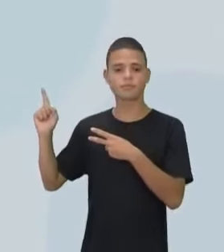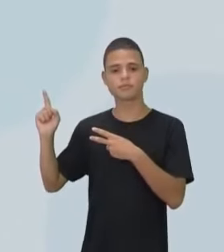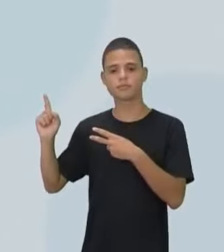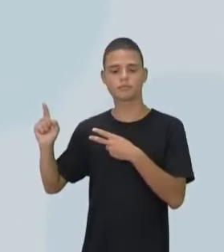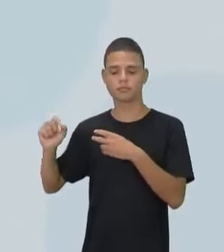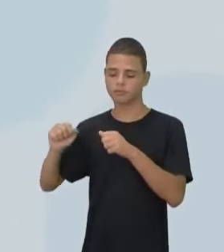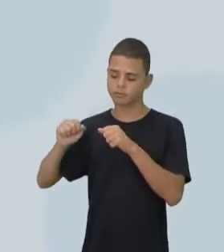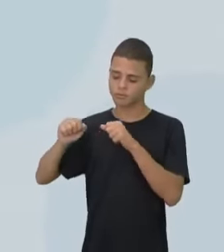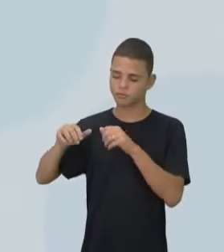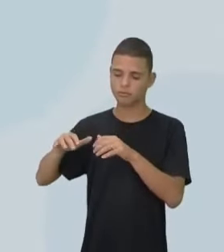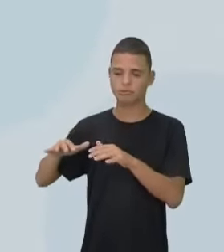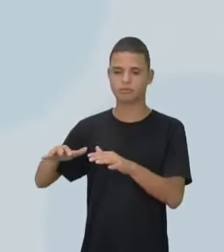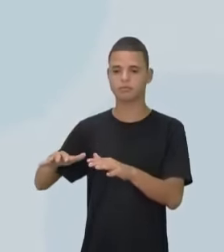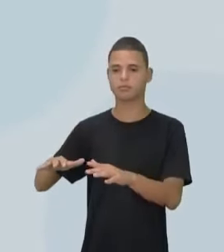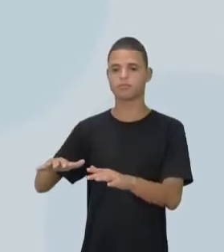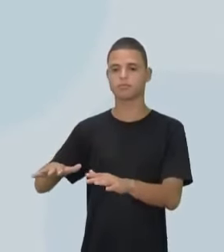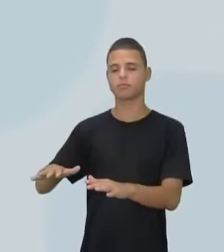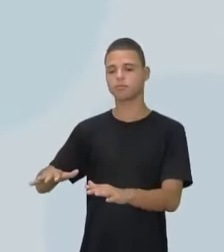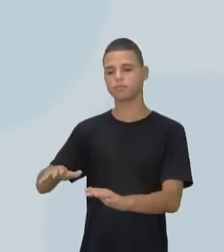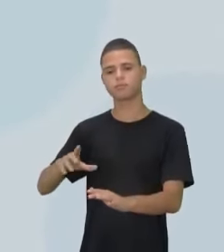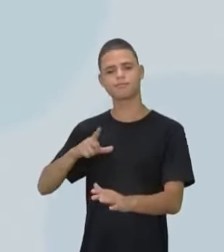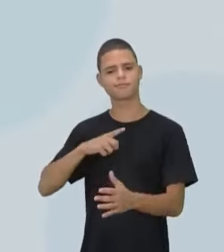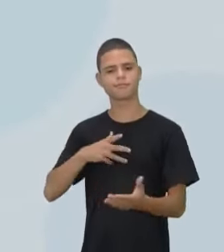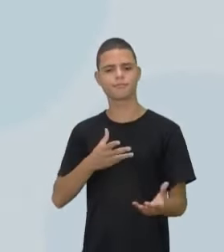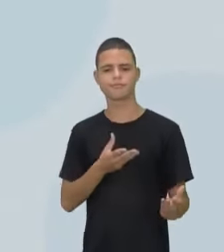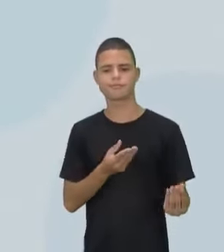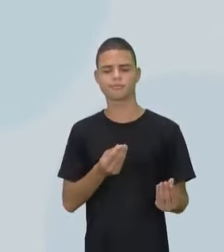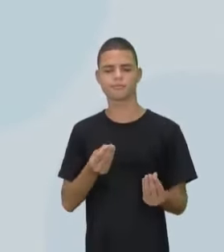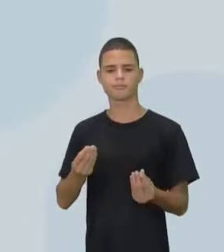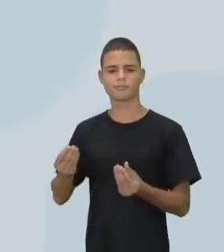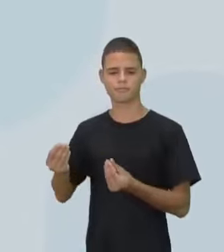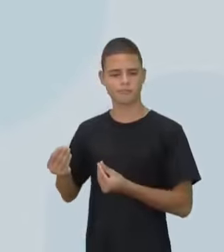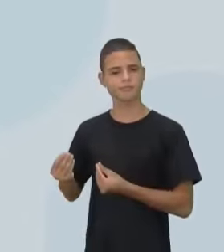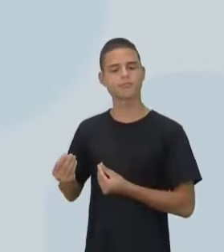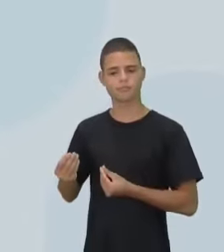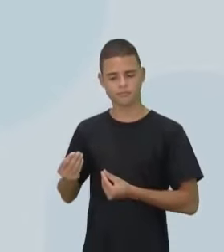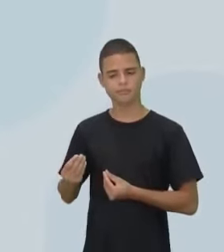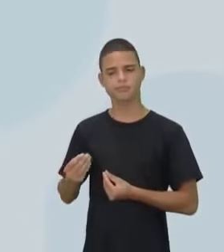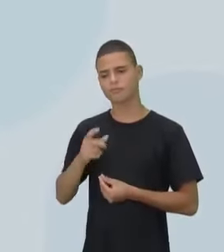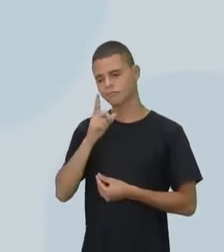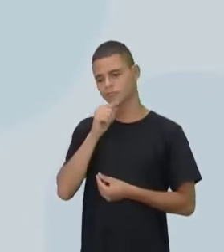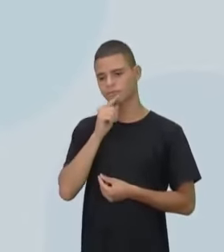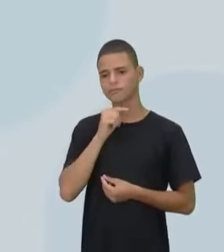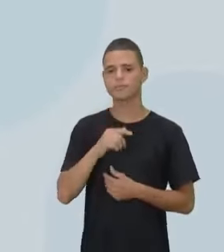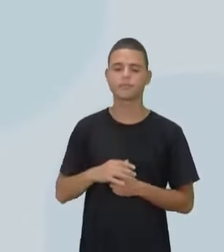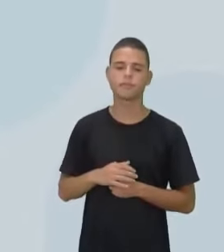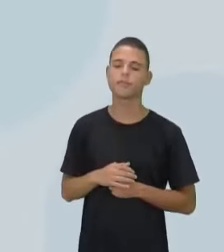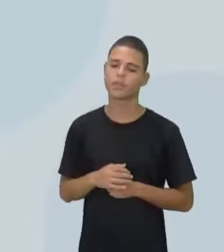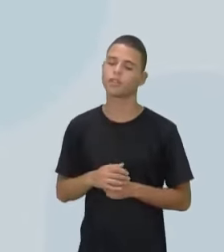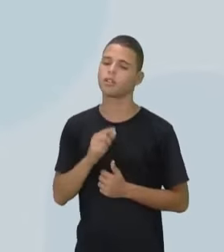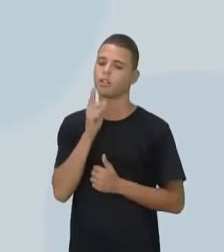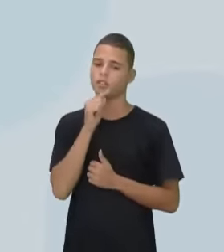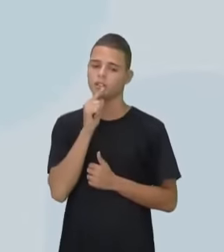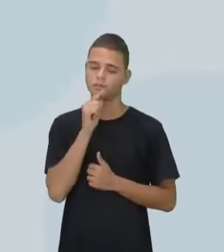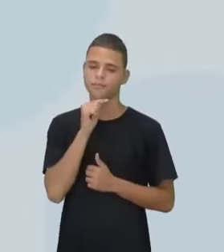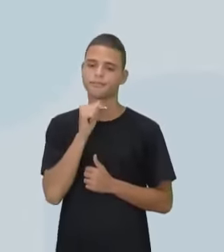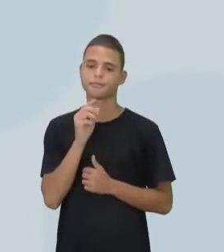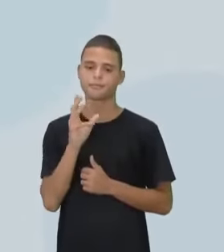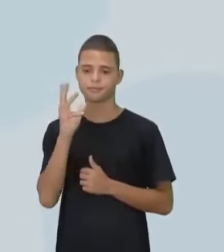sul e sudeste. E ele vai trazer uma grande quantidade de umidade. Essa umidade é o que vai tornar a